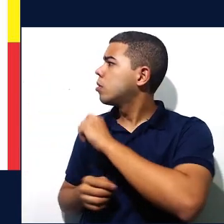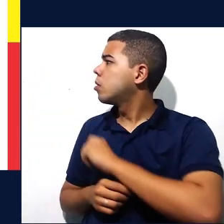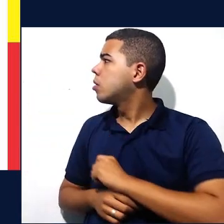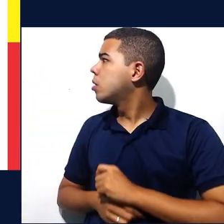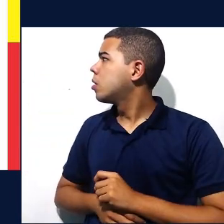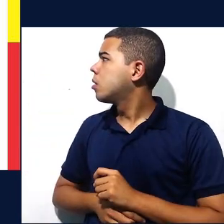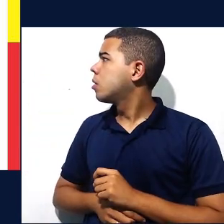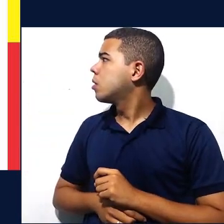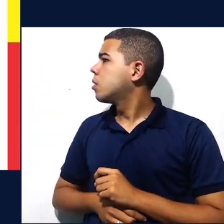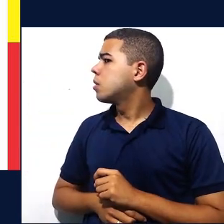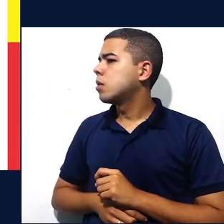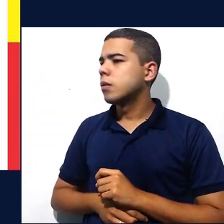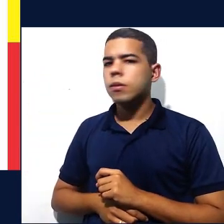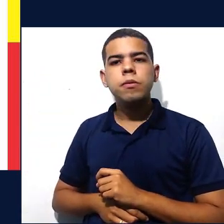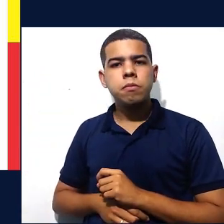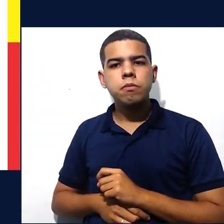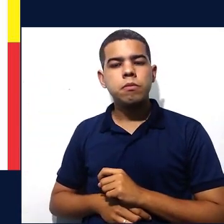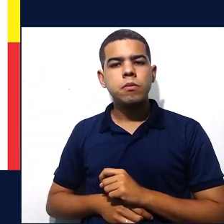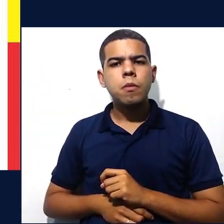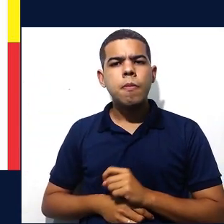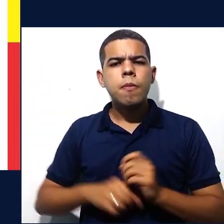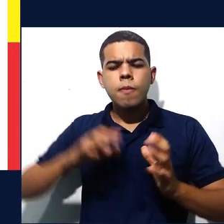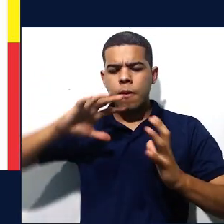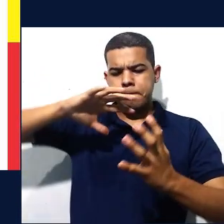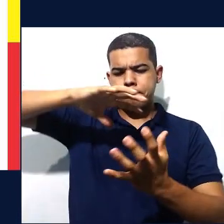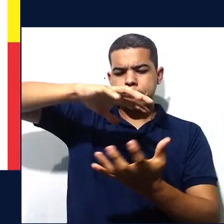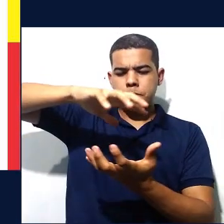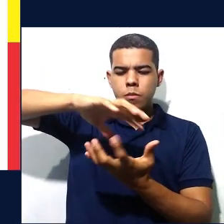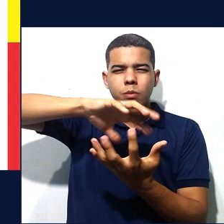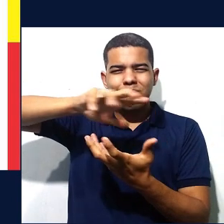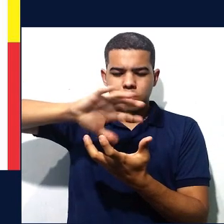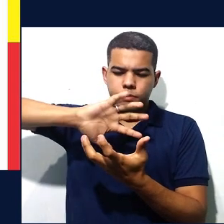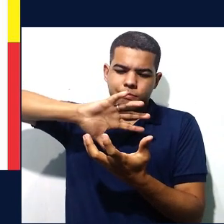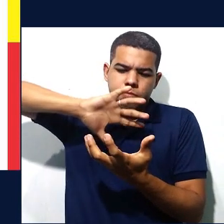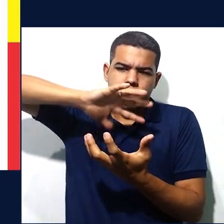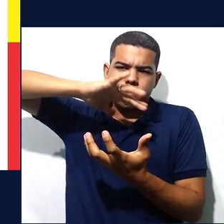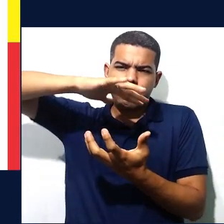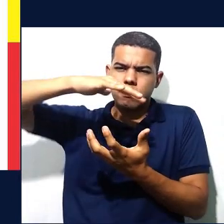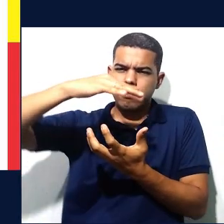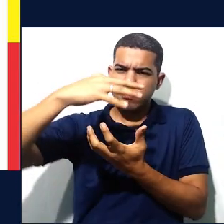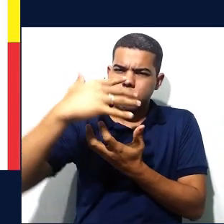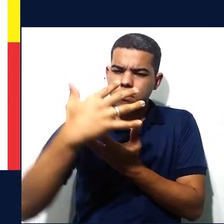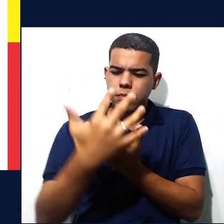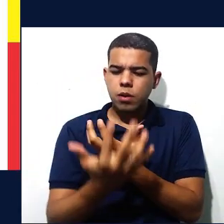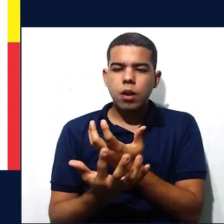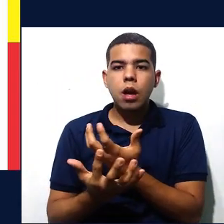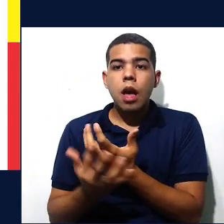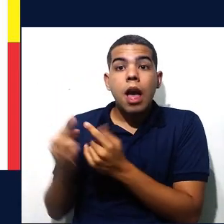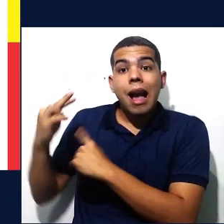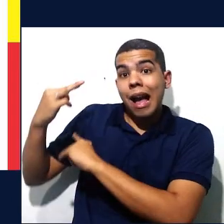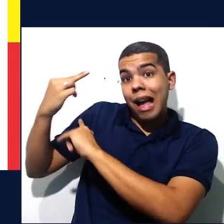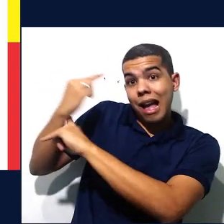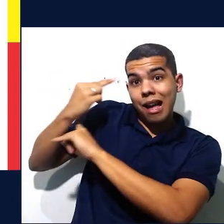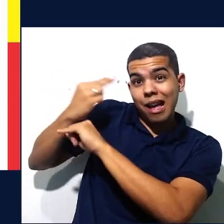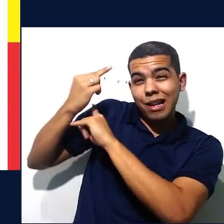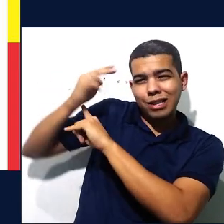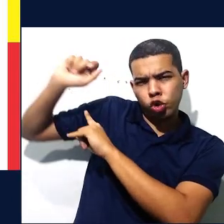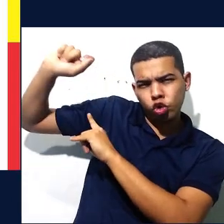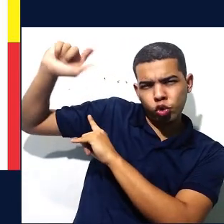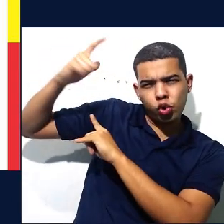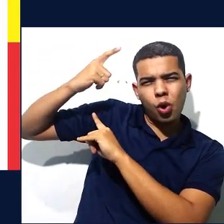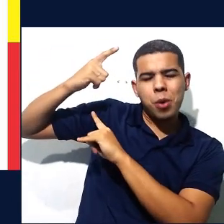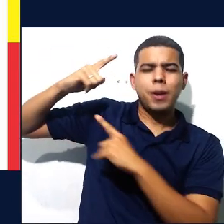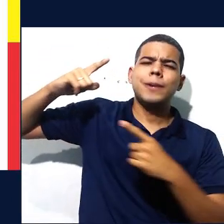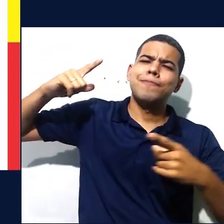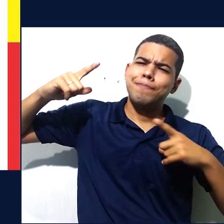ozônio ela vai nos proteger sobre esses raios solares, mas de acordo com o efeito estufa, com a ação